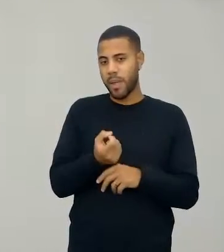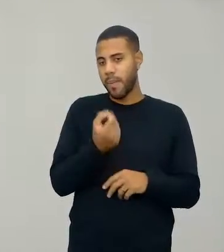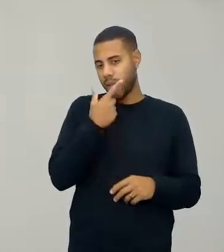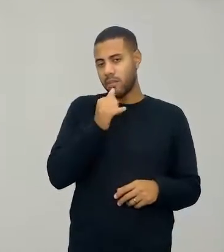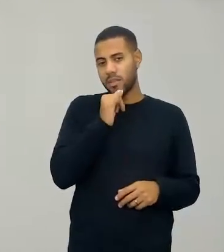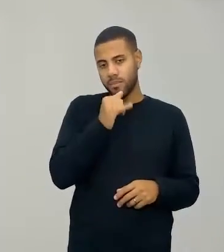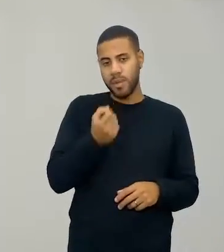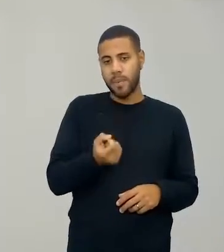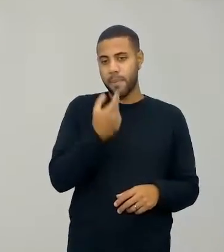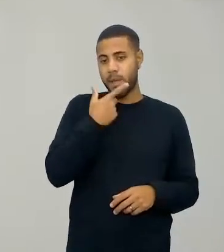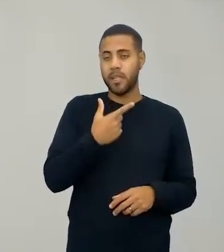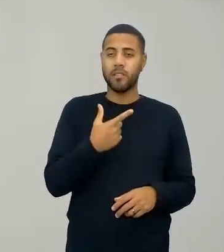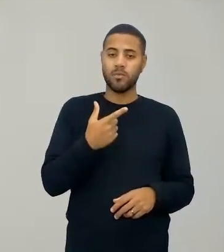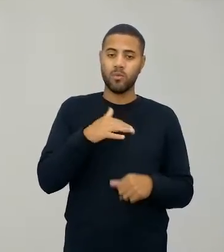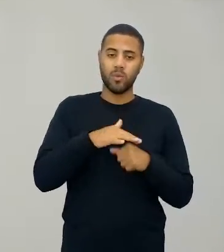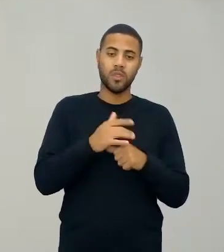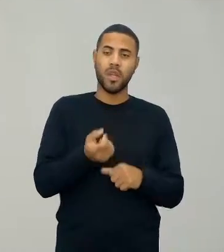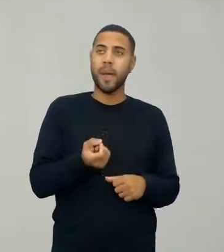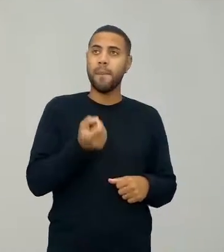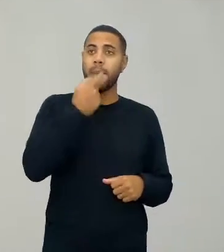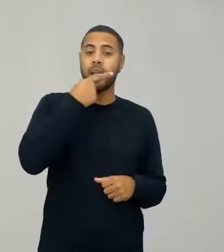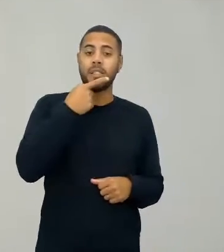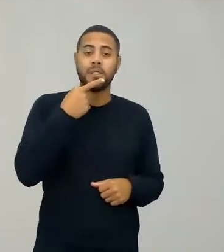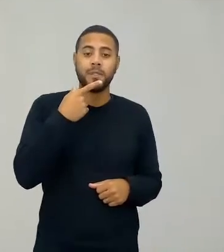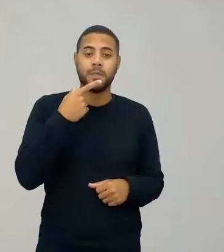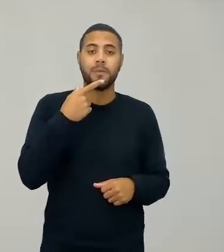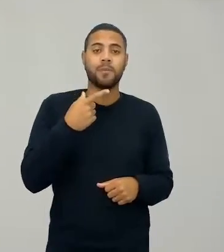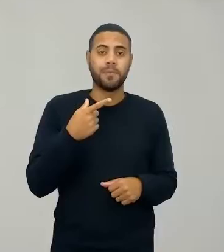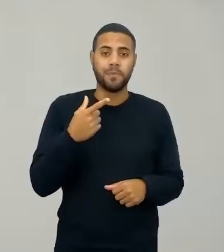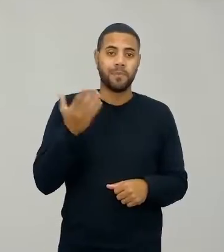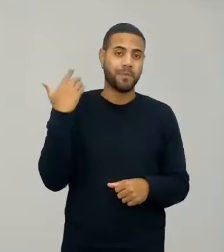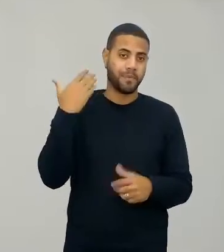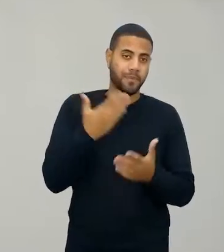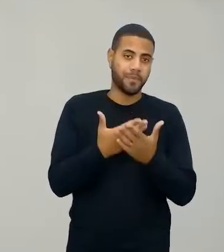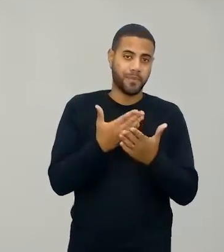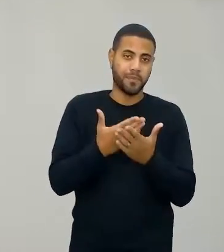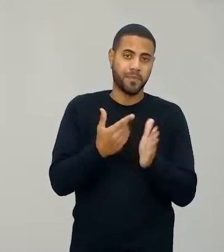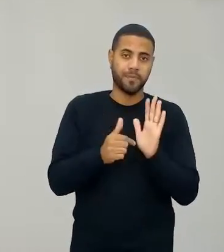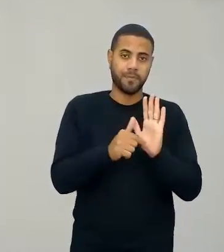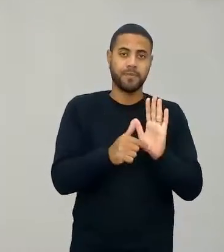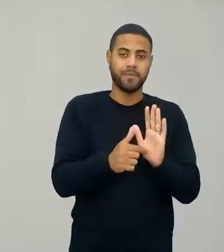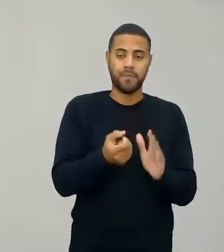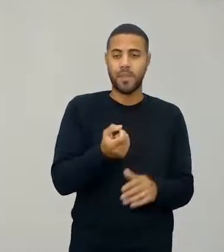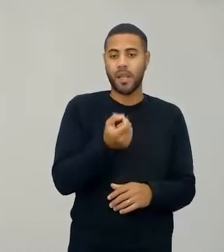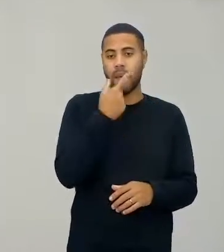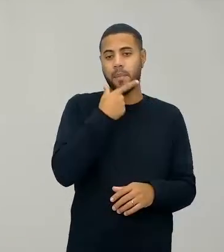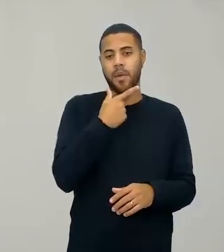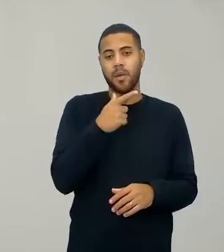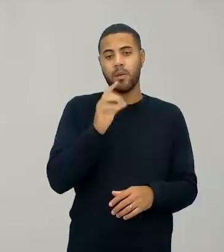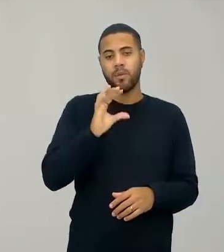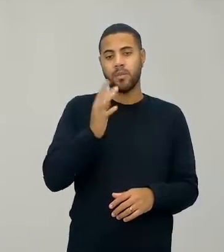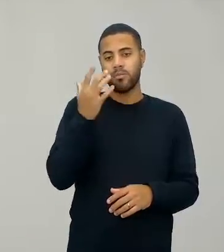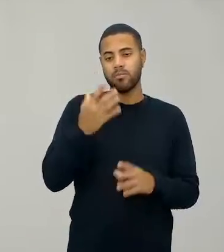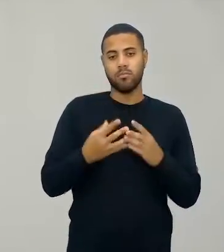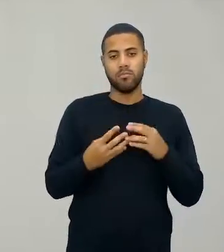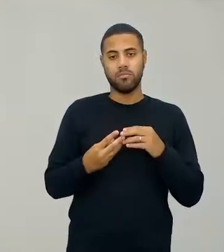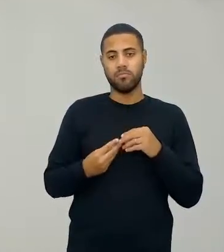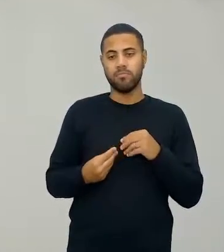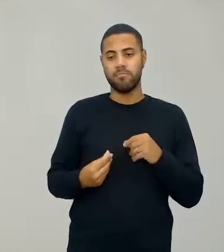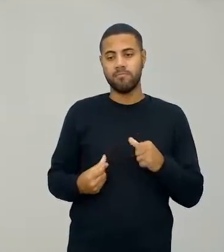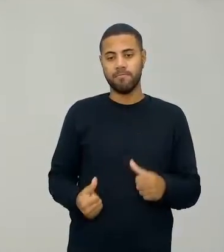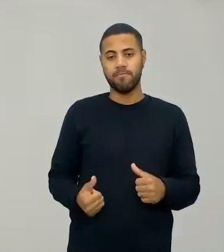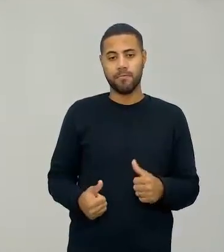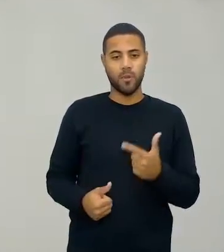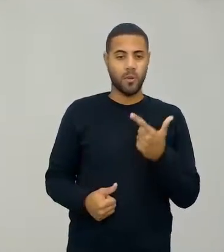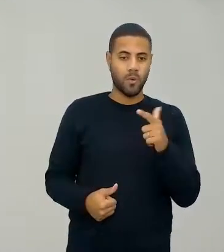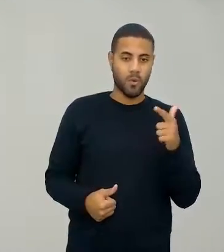vamos fazer um cálculo a grosso modo, que é o que a gente viu na aula anterior, né? E eliminamos aquela única molécula. Existem